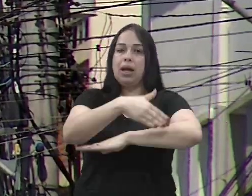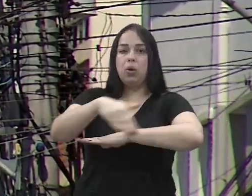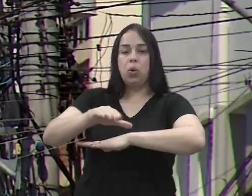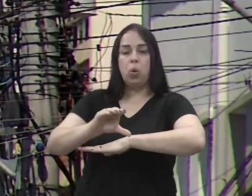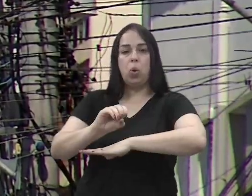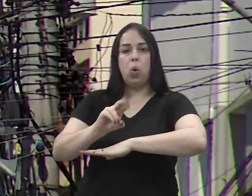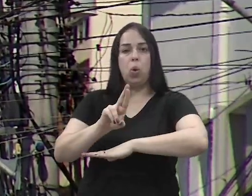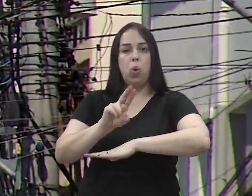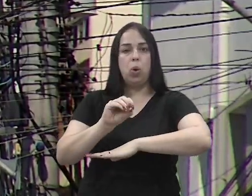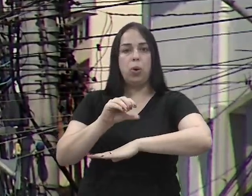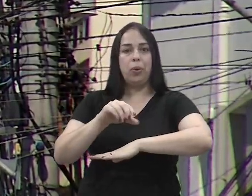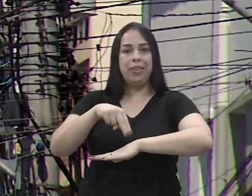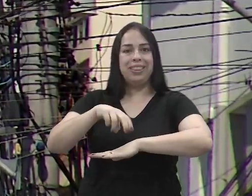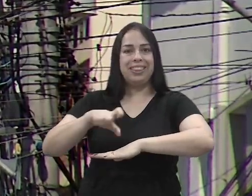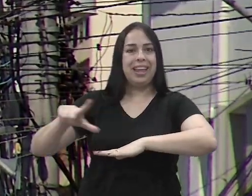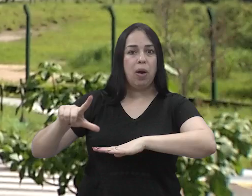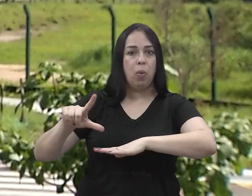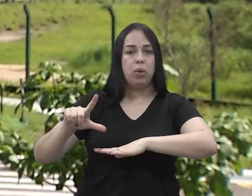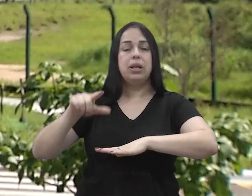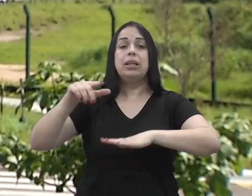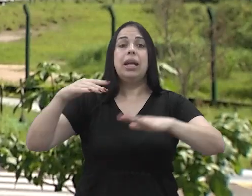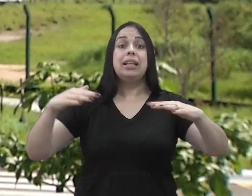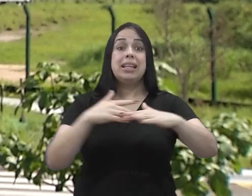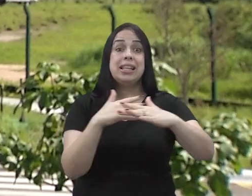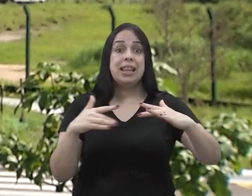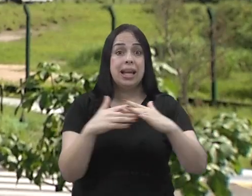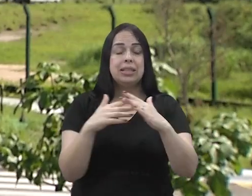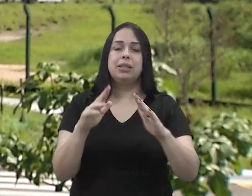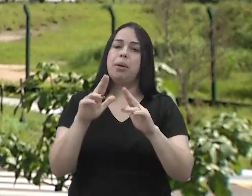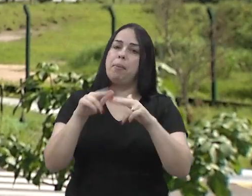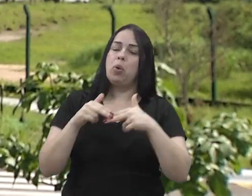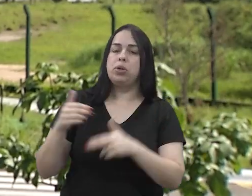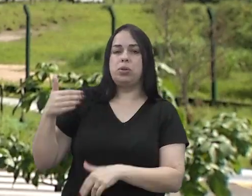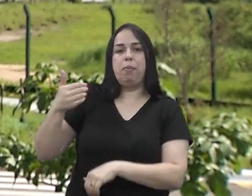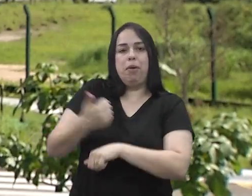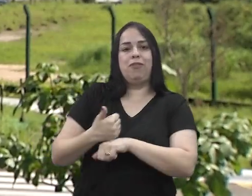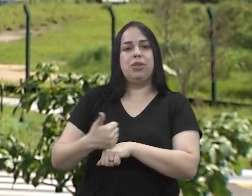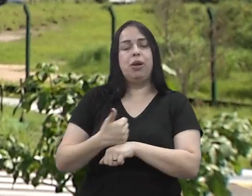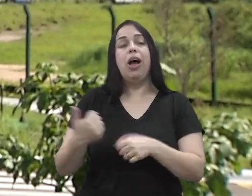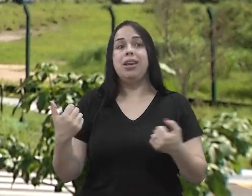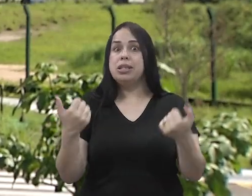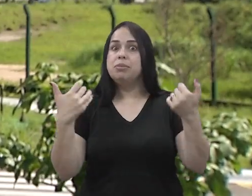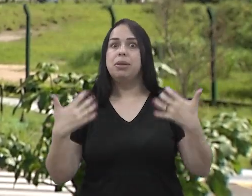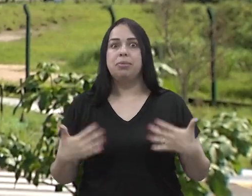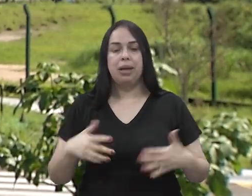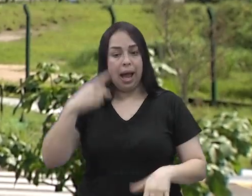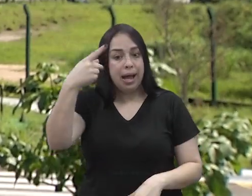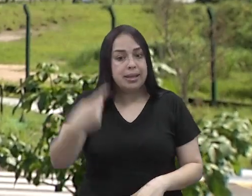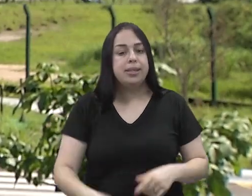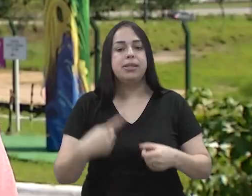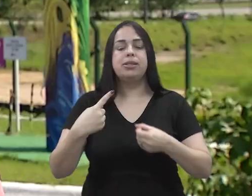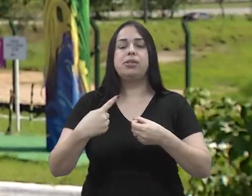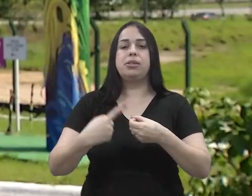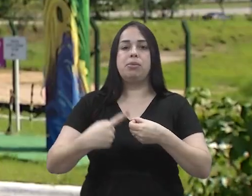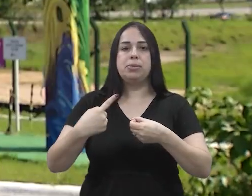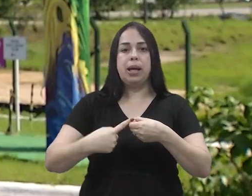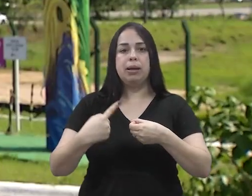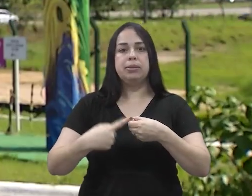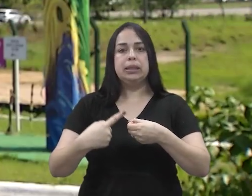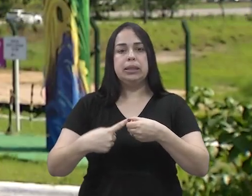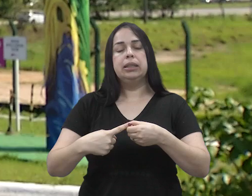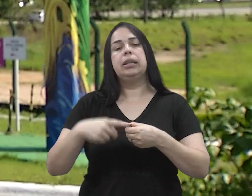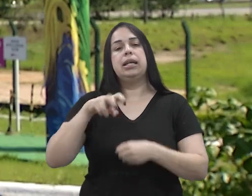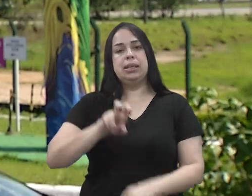José Monteiro, no centro da cidade. Para o especialista, o 5G já é uma realidade no município. pela lei